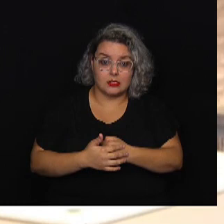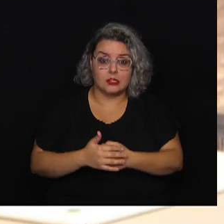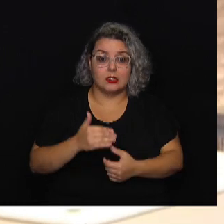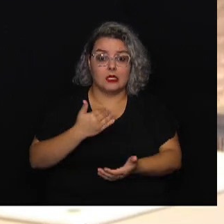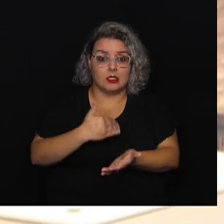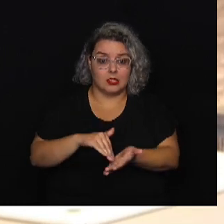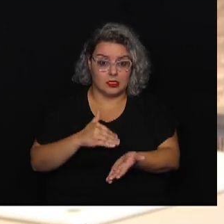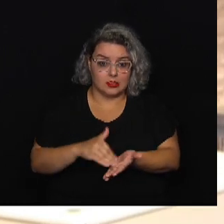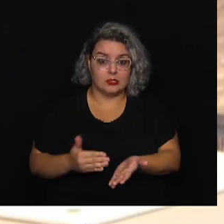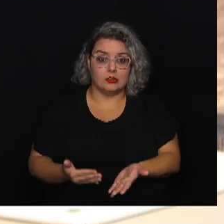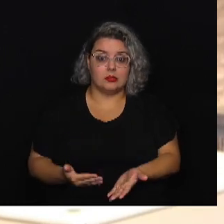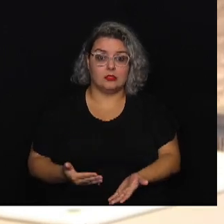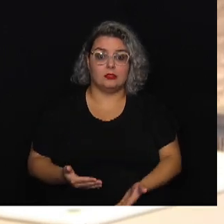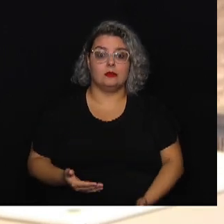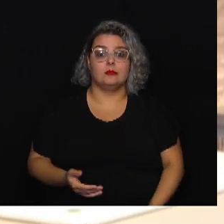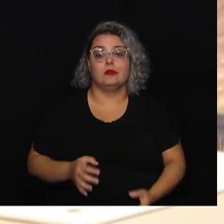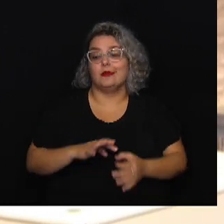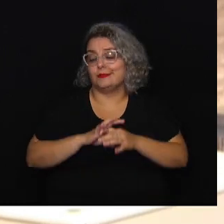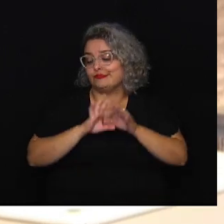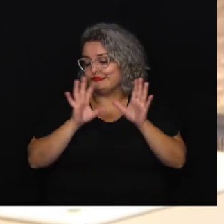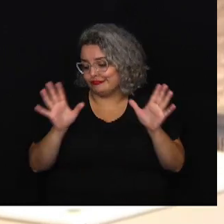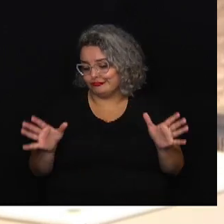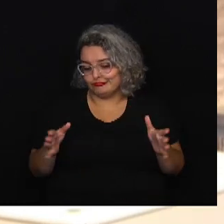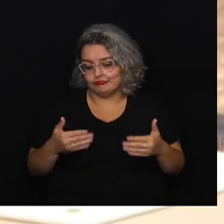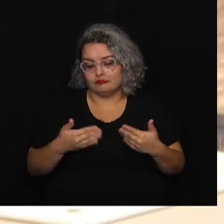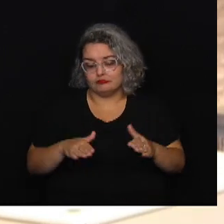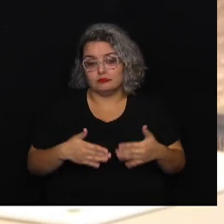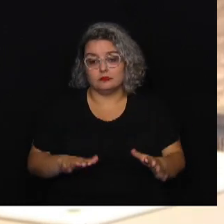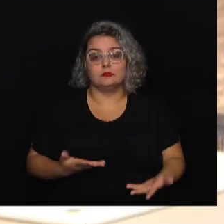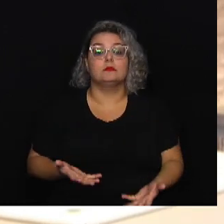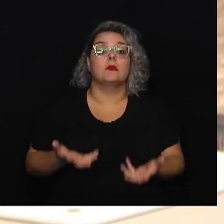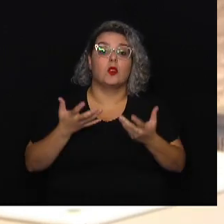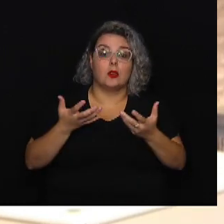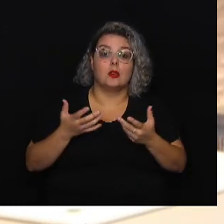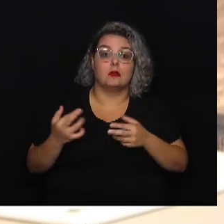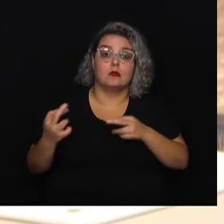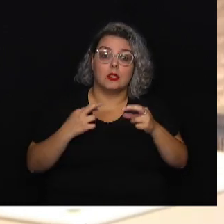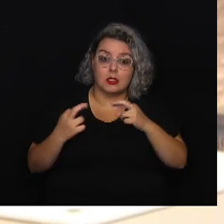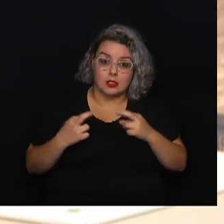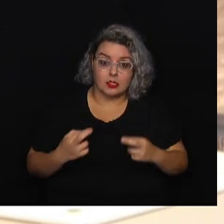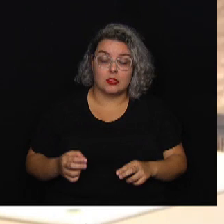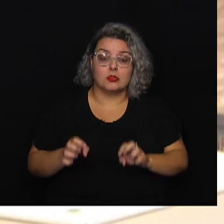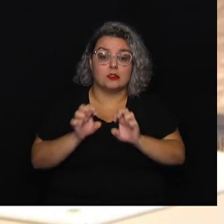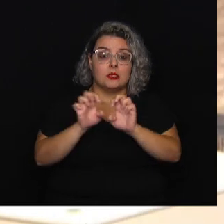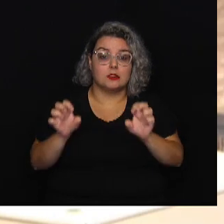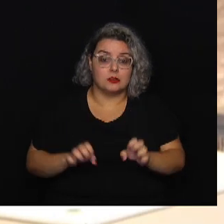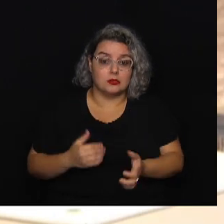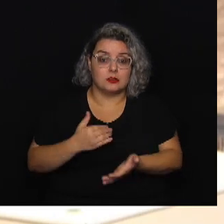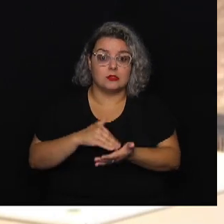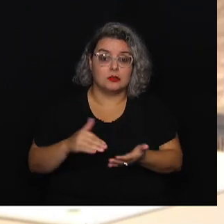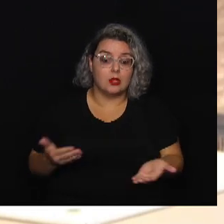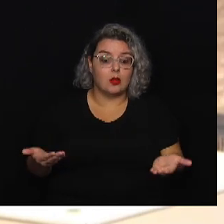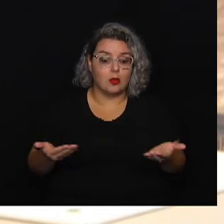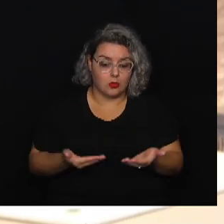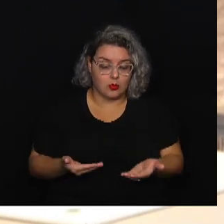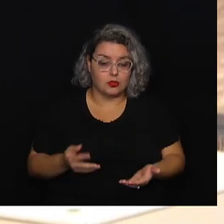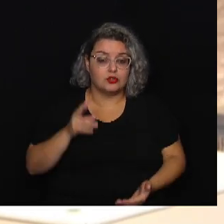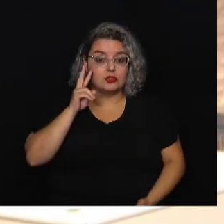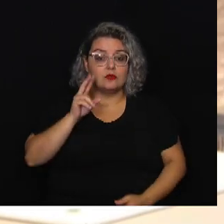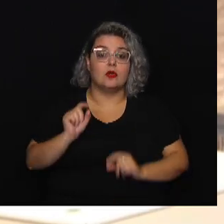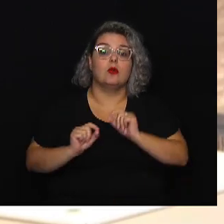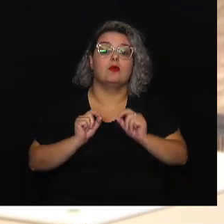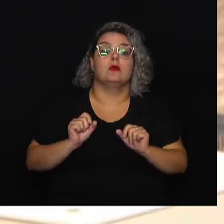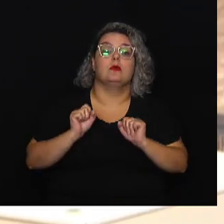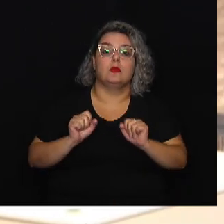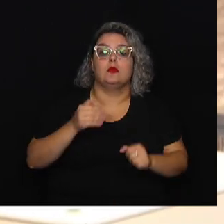secretaria, ainda deixa muito a desejar. Então, a gente quer fazer um levantamento da estrutura da secretaria hoje e ver o que a gente pode melhorar